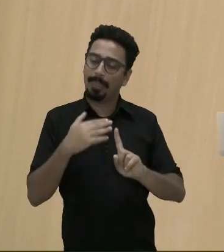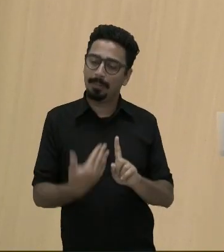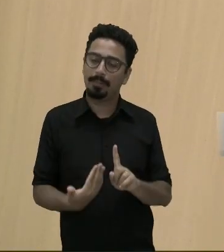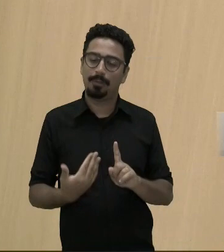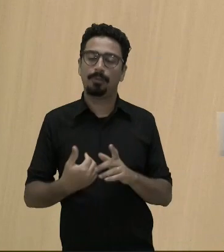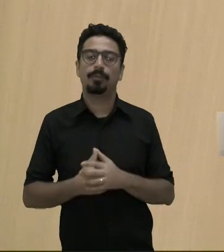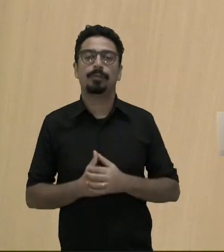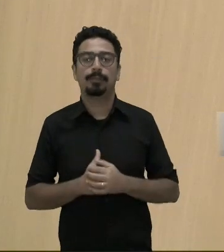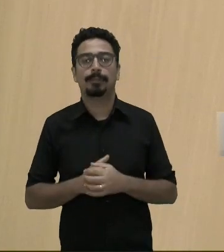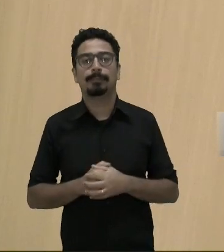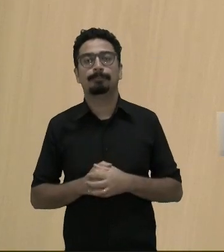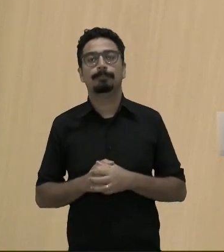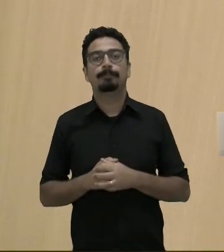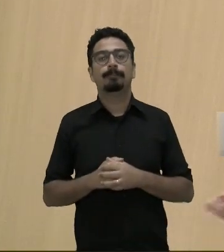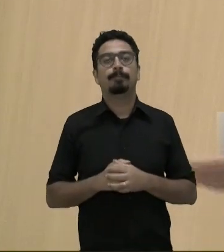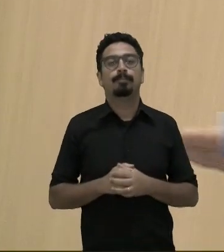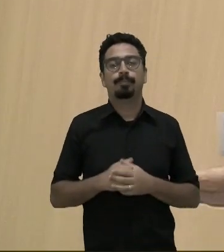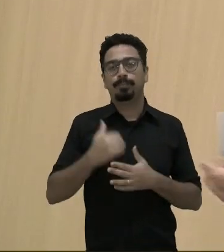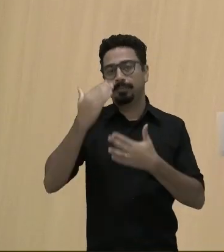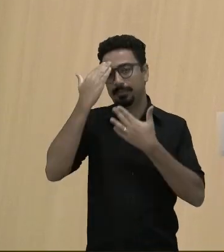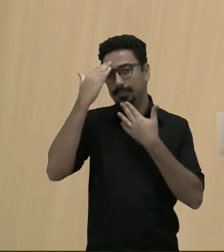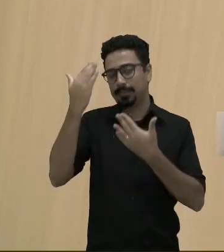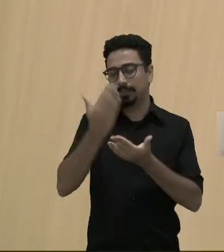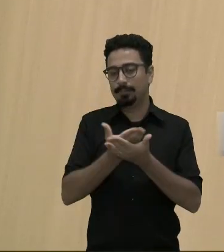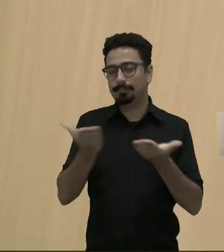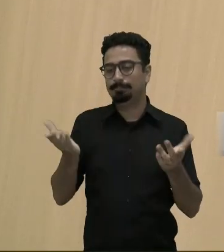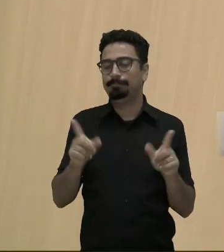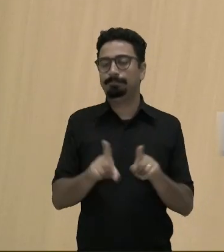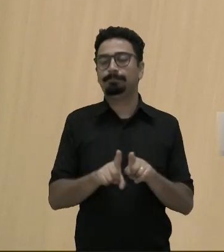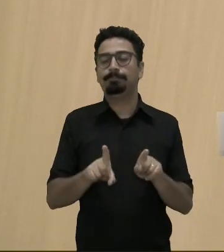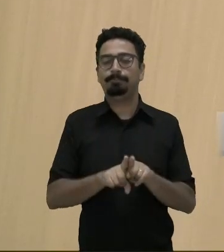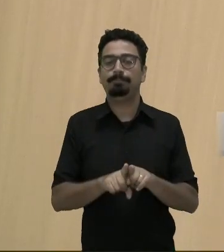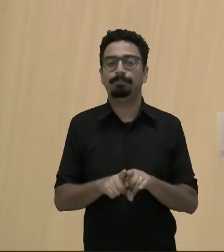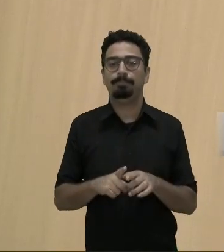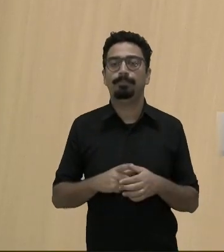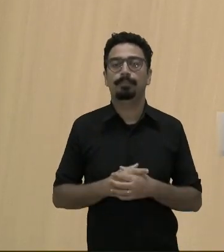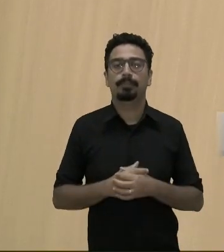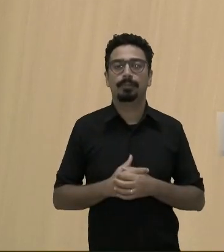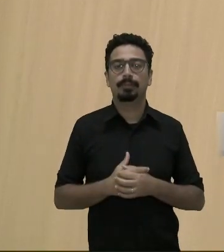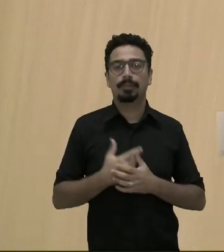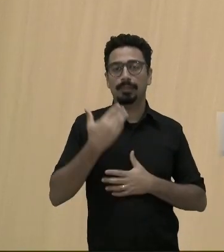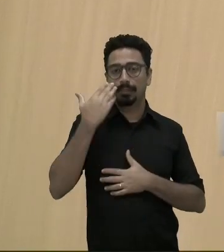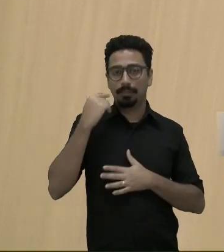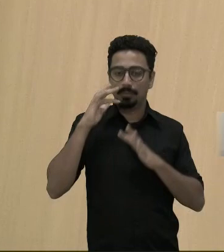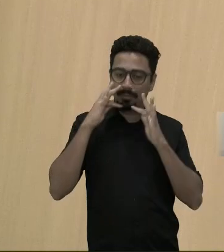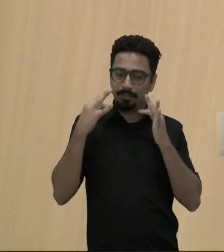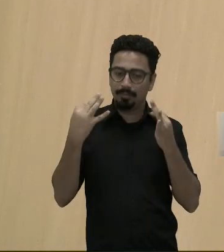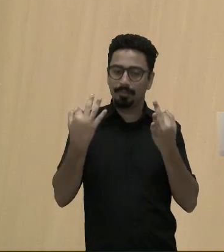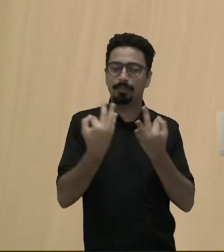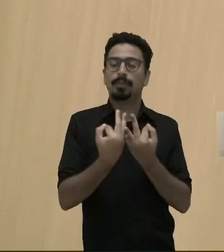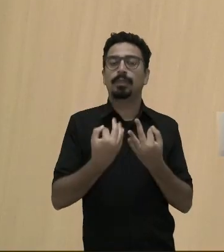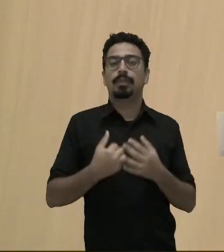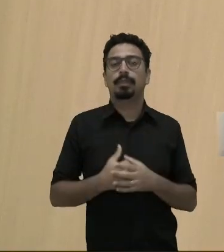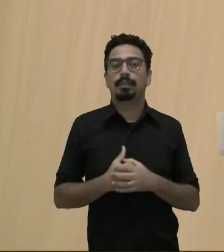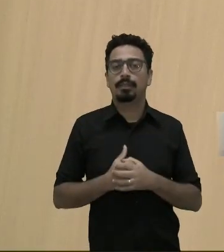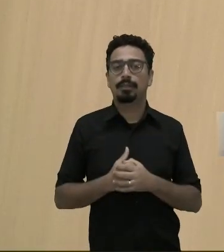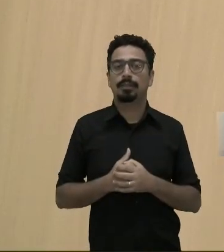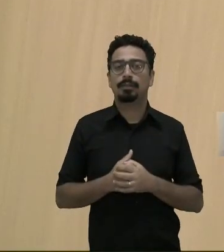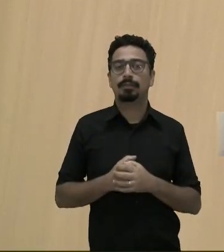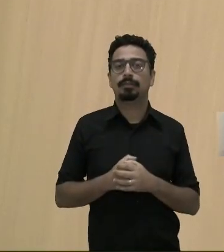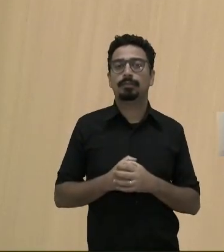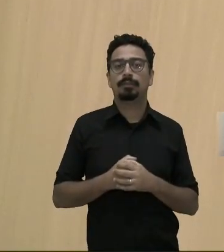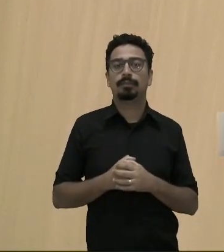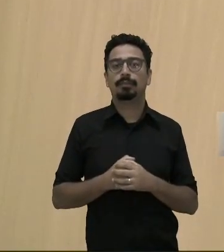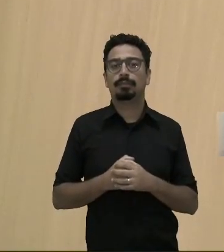também agradecer a todos vocês, porque a gente sabe que a gente é uma família. Dentro de um empreendimento,